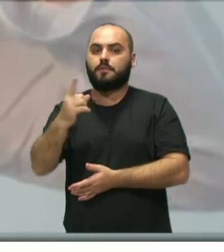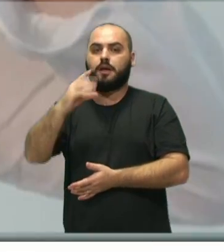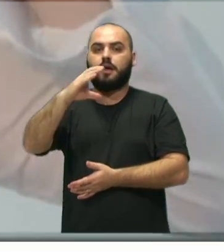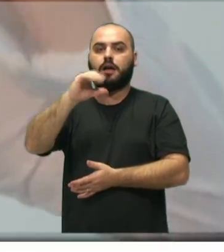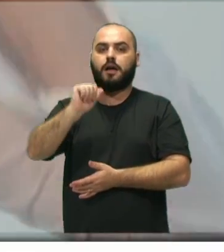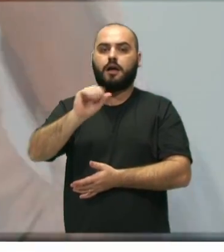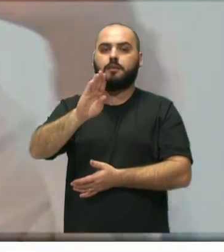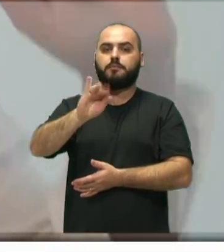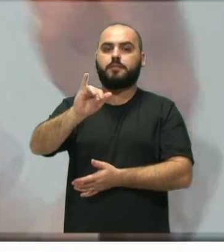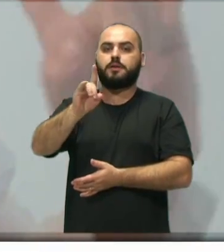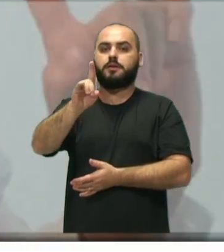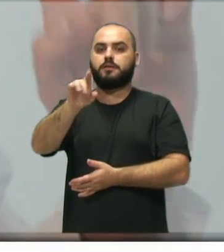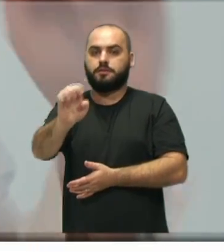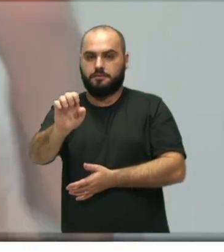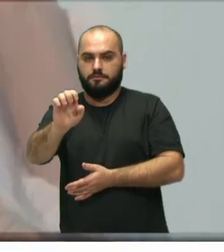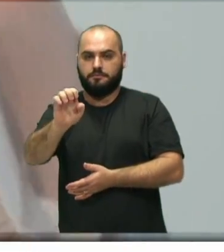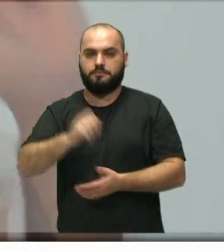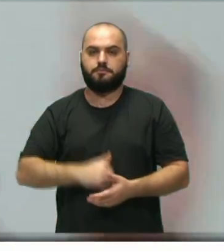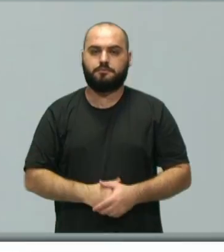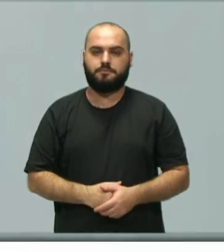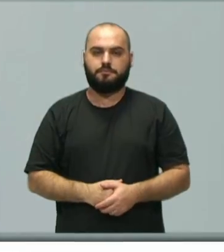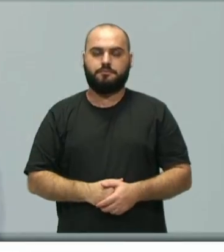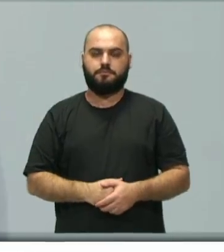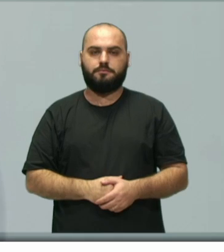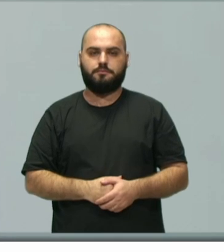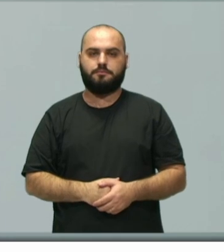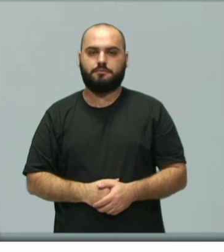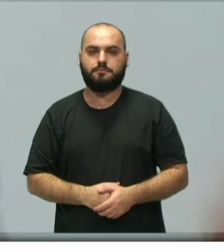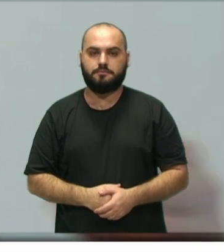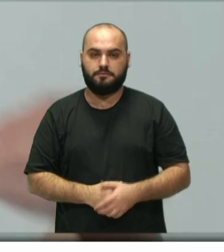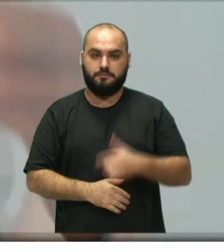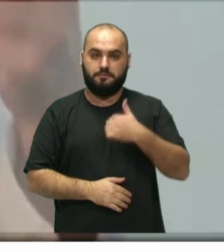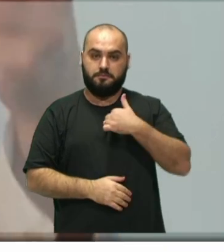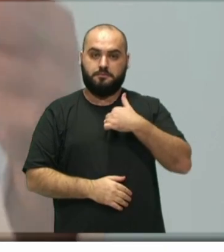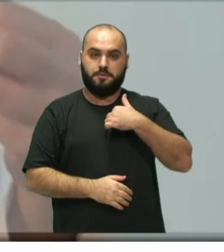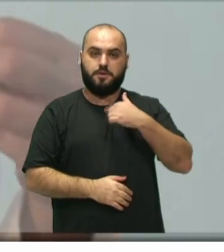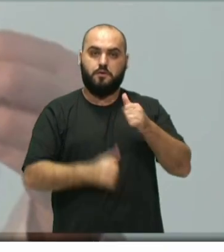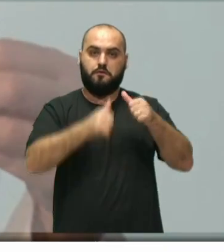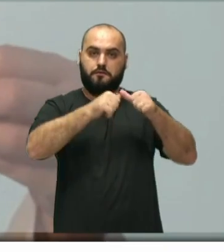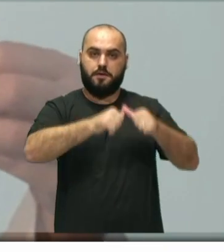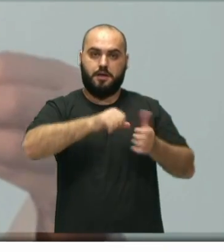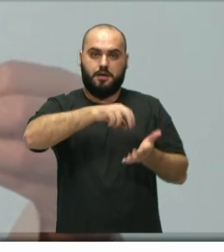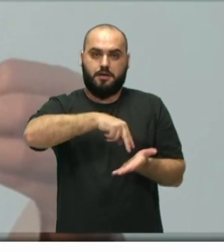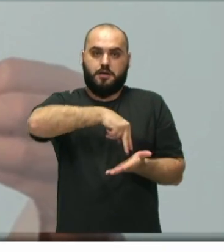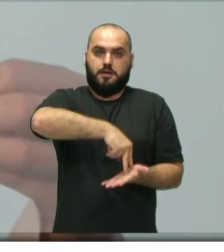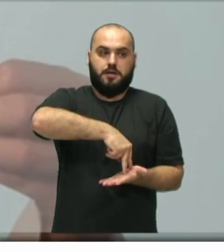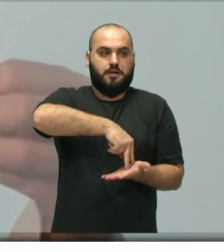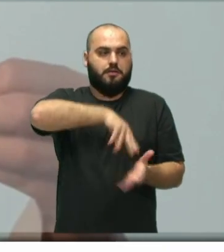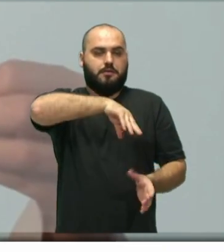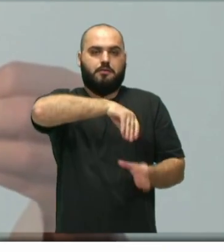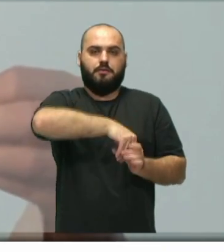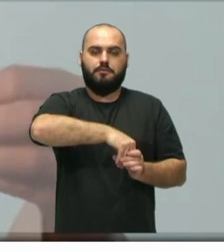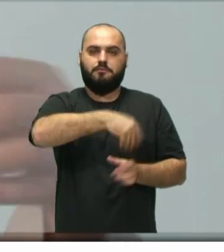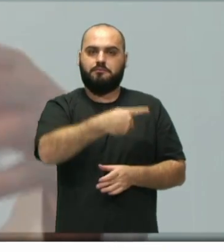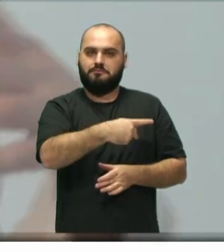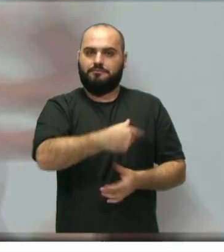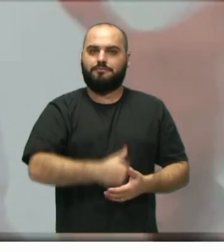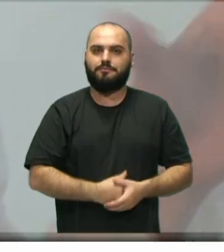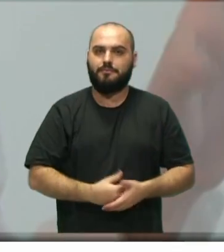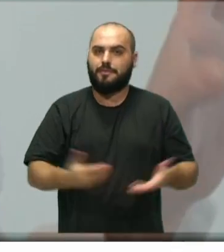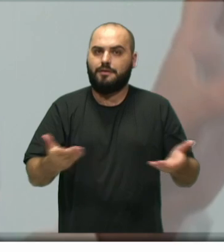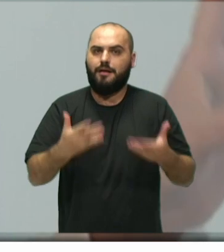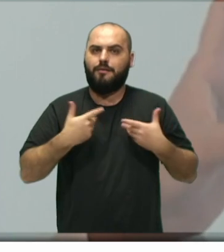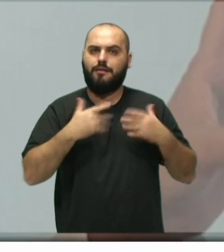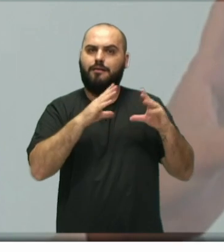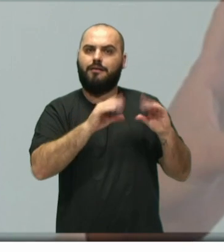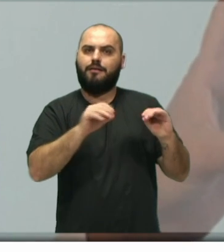Cabide. Cabide. Eu coube de pé dentro de ti, e agora me acomodo